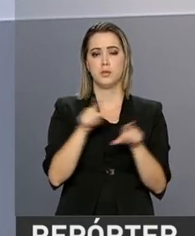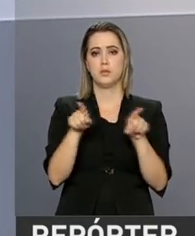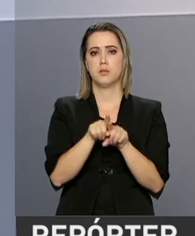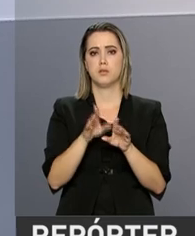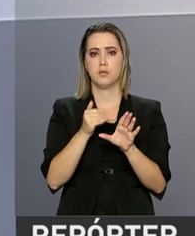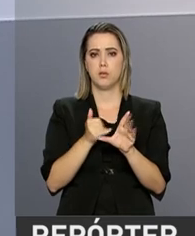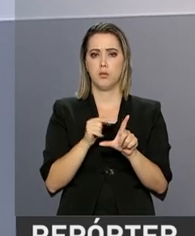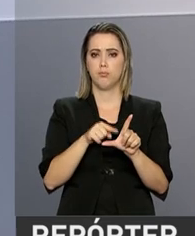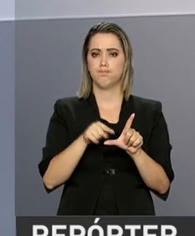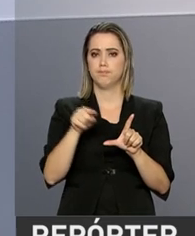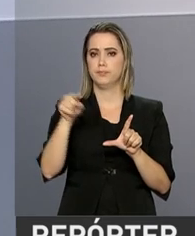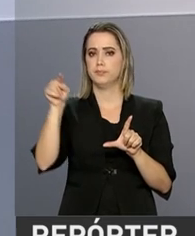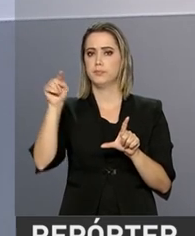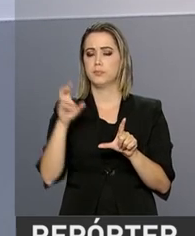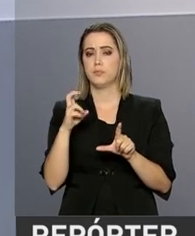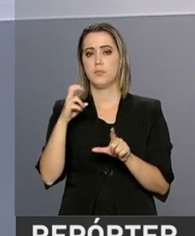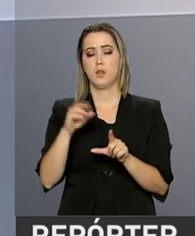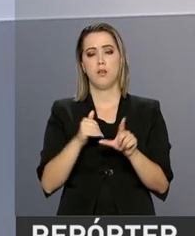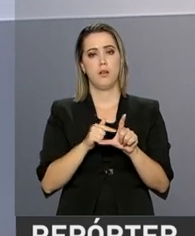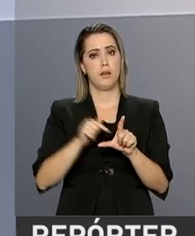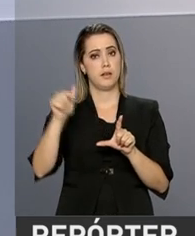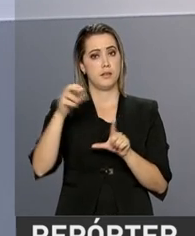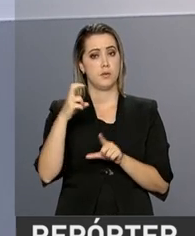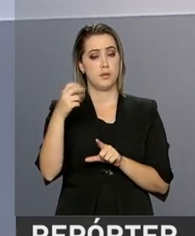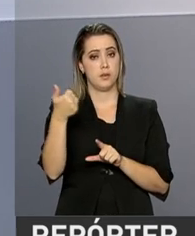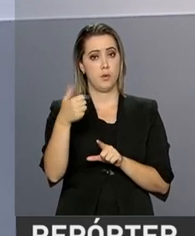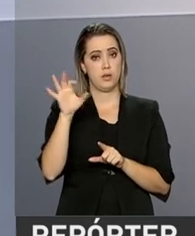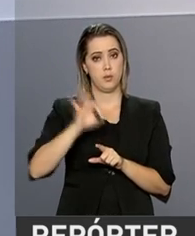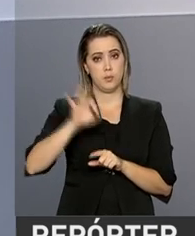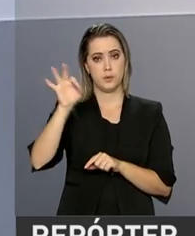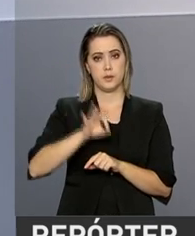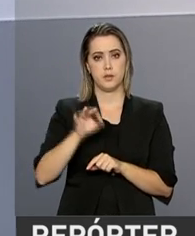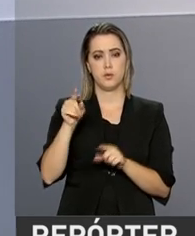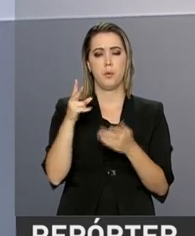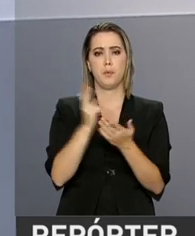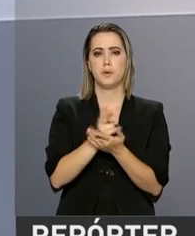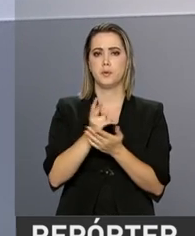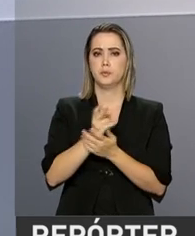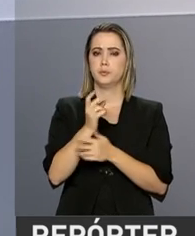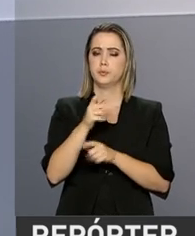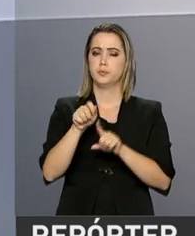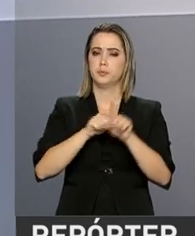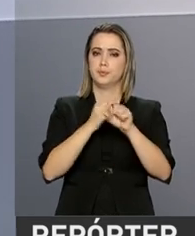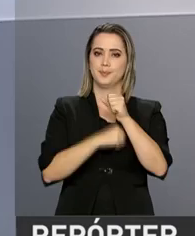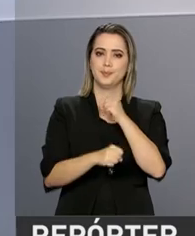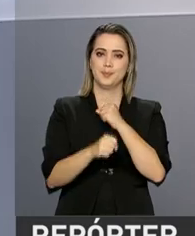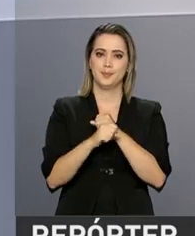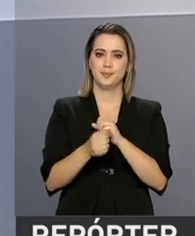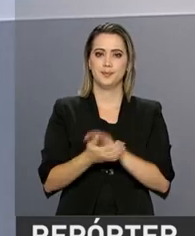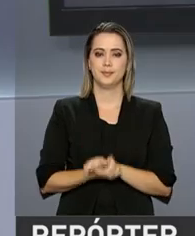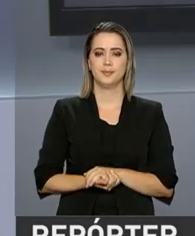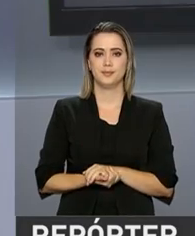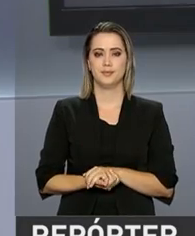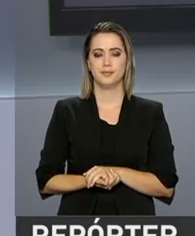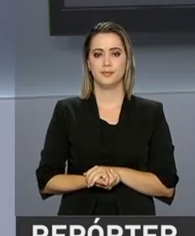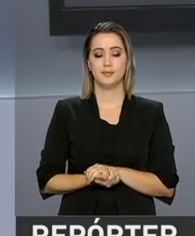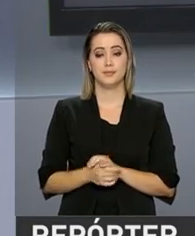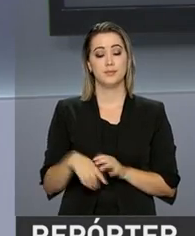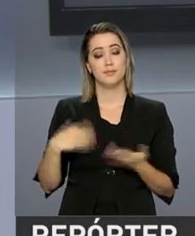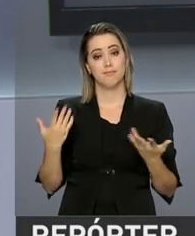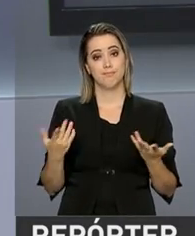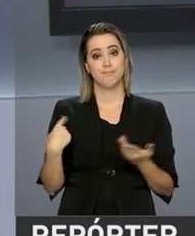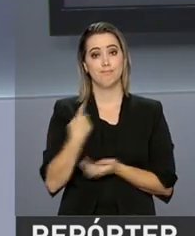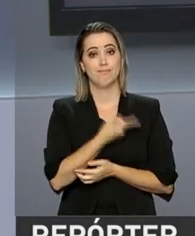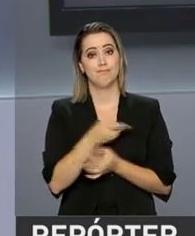também se mantiveram em alta com um crescimento de 51% sobre o mesmo mês do ano passado esta